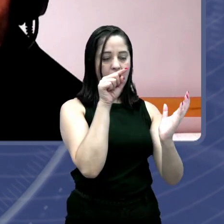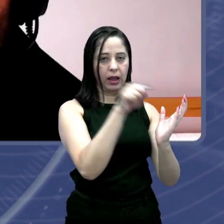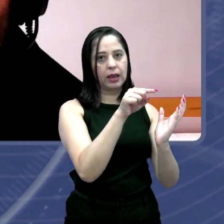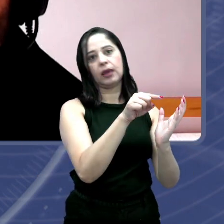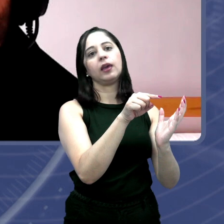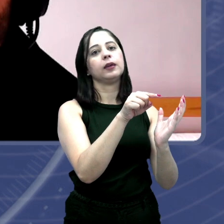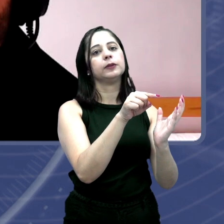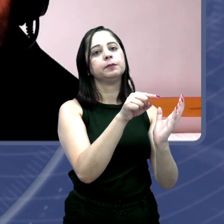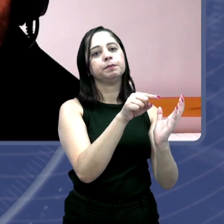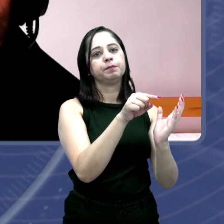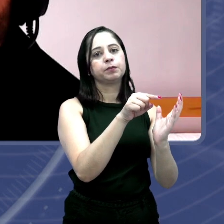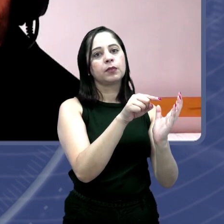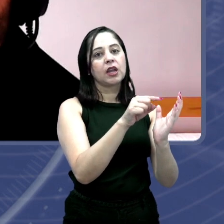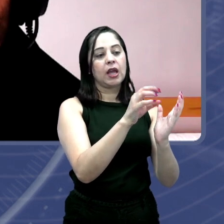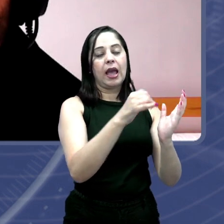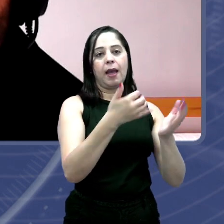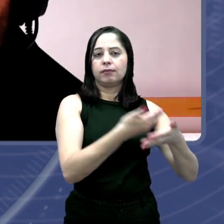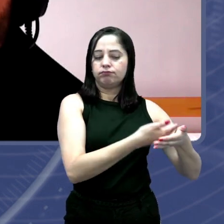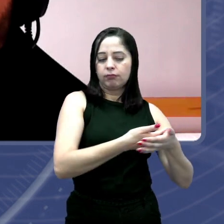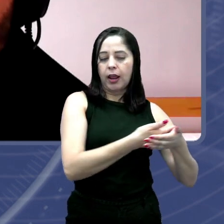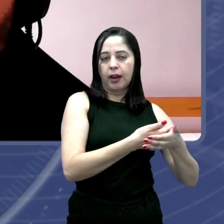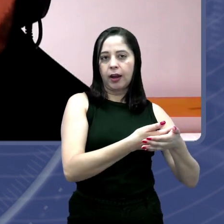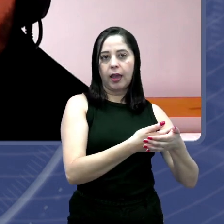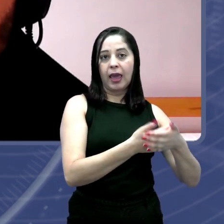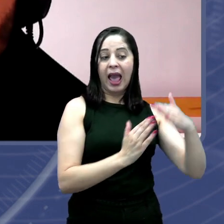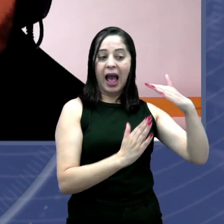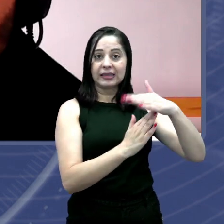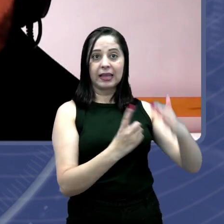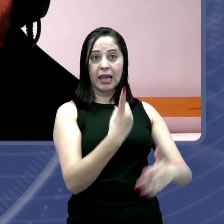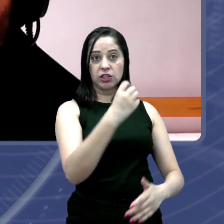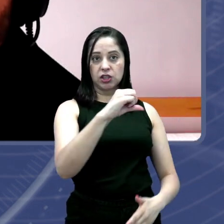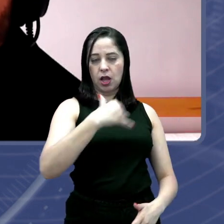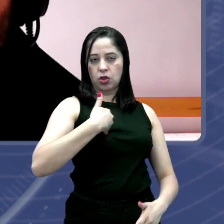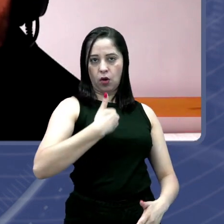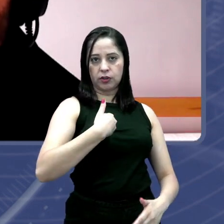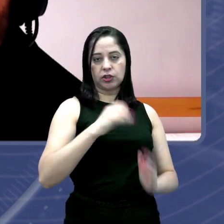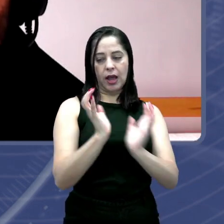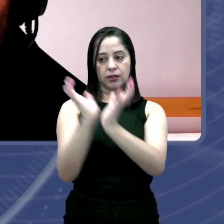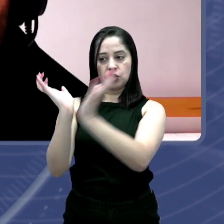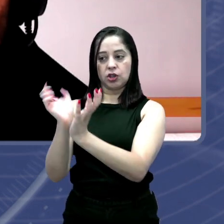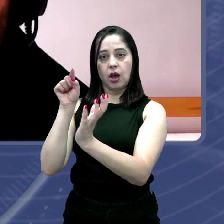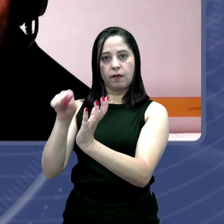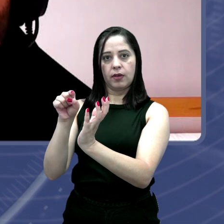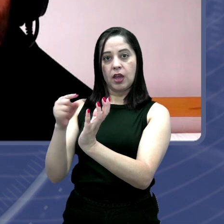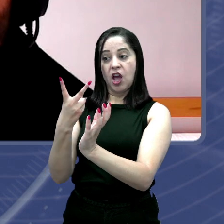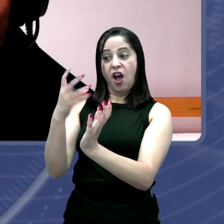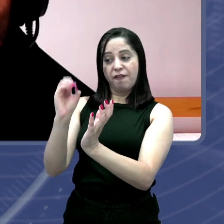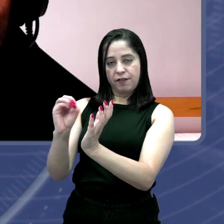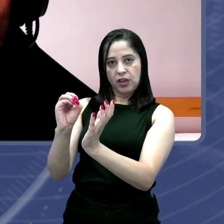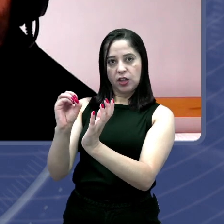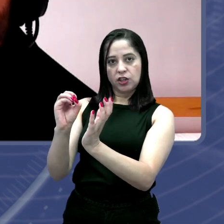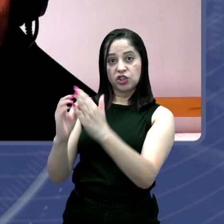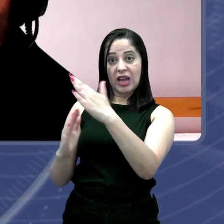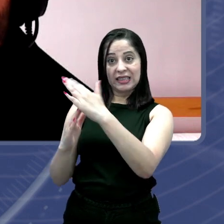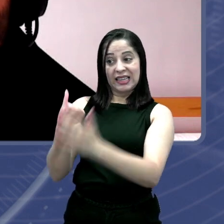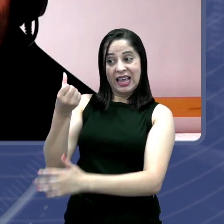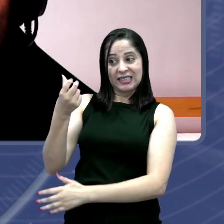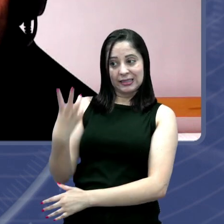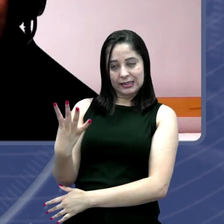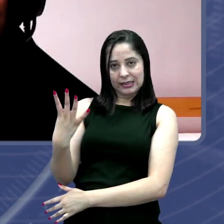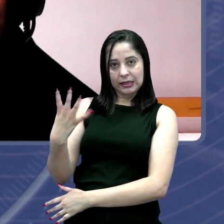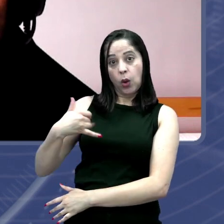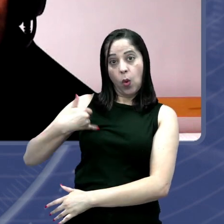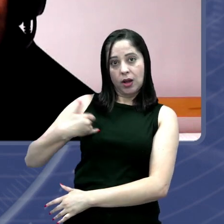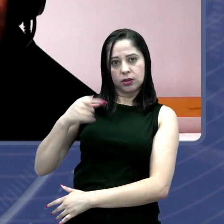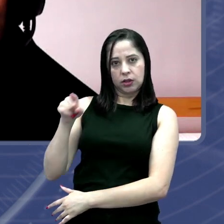tem ali do 0, né, bebê, até os 19, 20 anos, e depois dos 20 e poucos até os